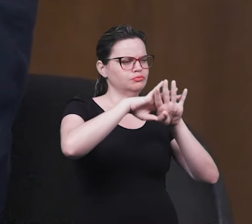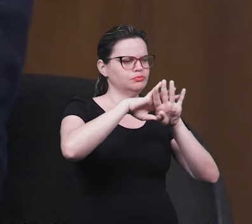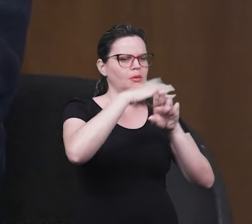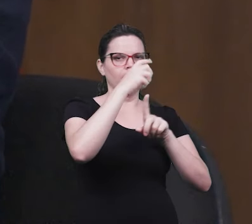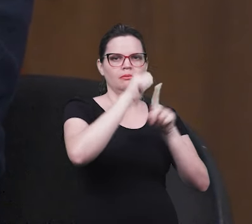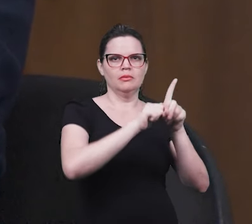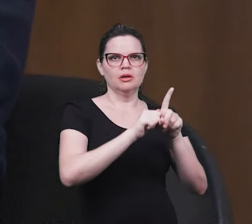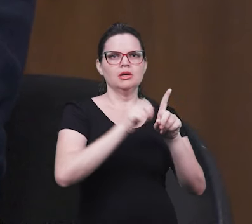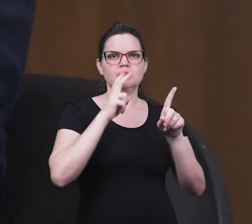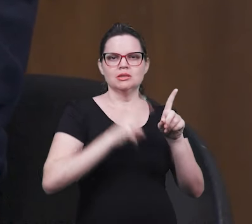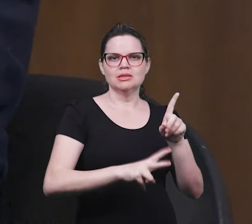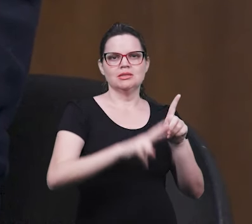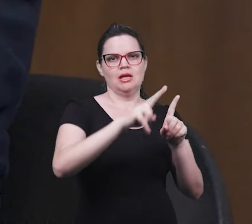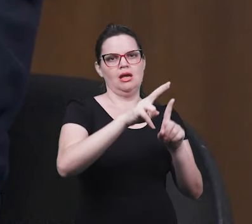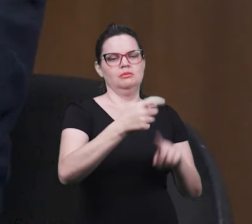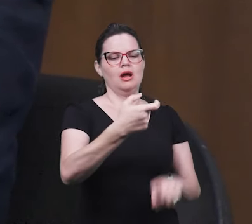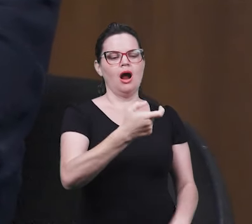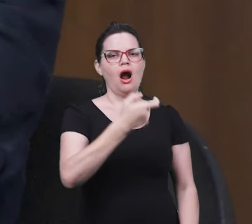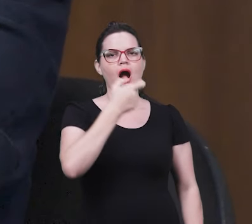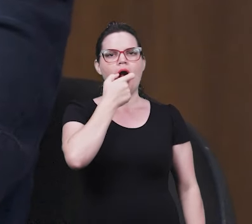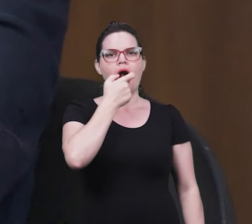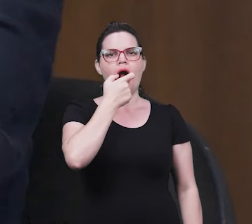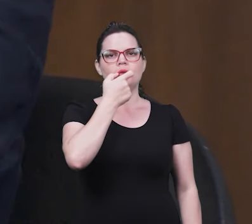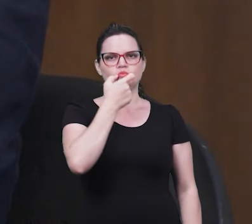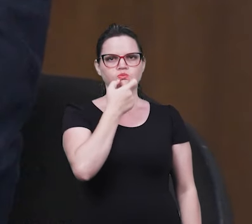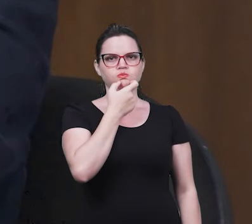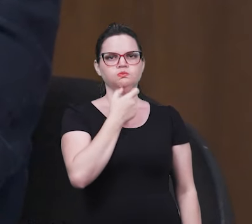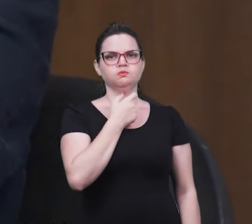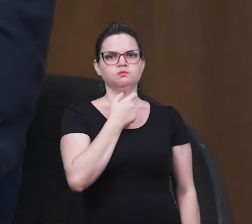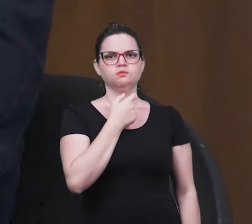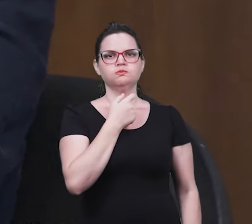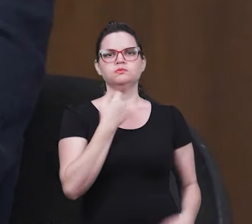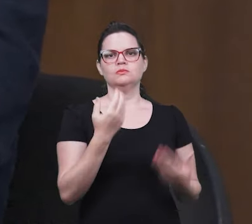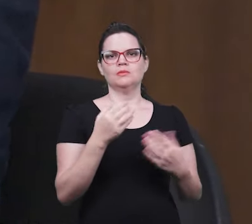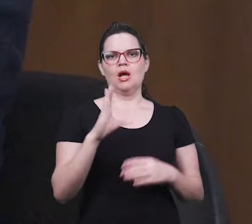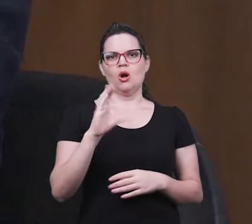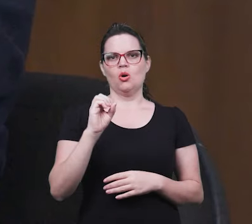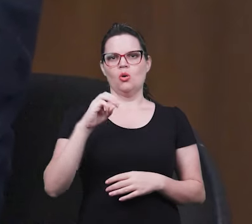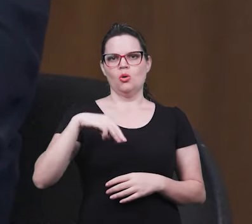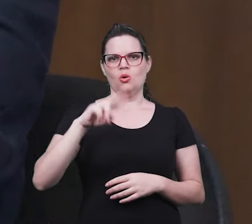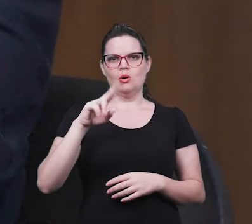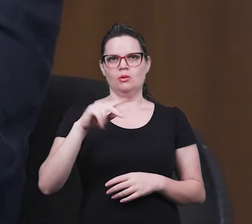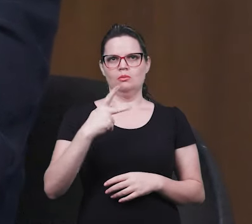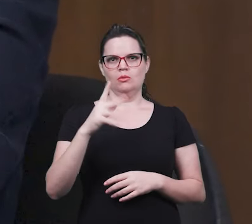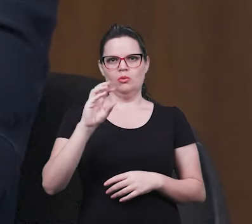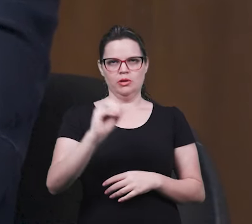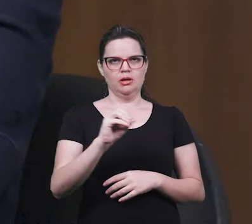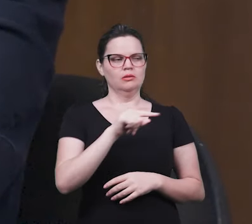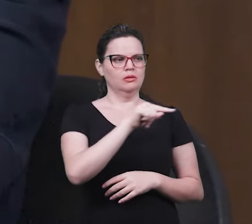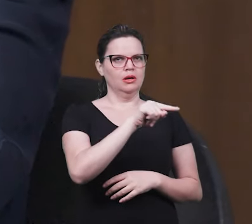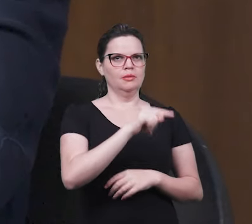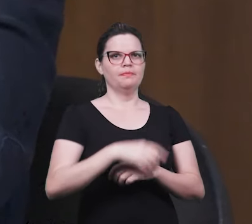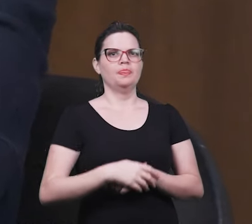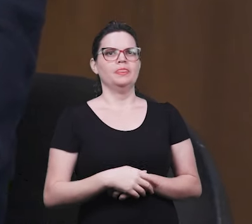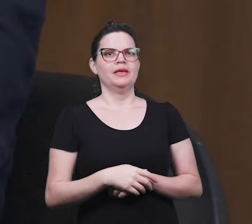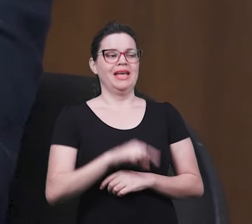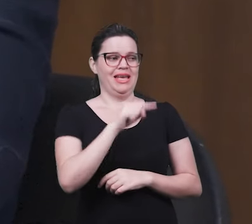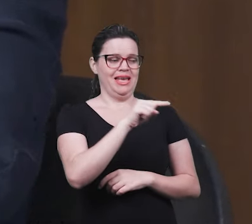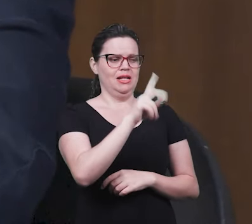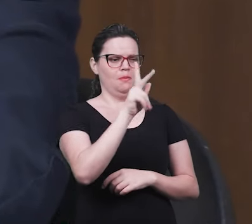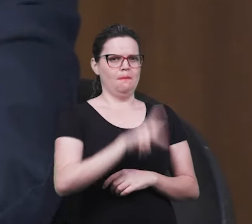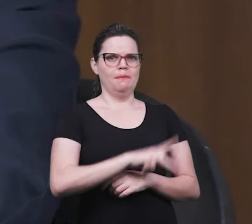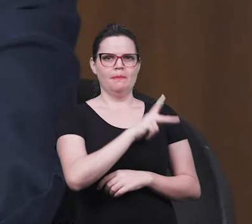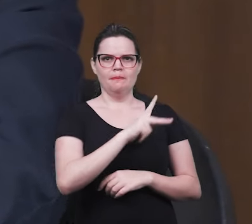fazia comunhão toda semana, o padre que me orientava, que eu tinha relacionamento com ele ali na igreja onde eu